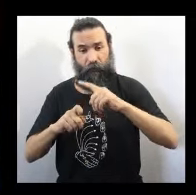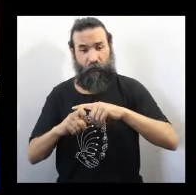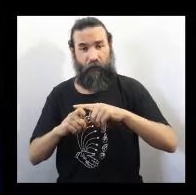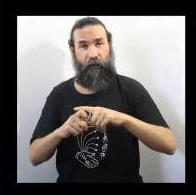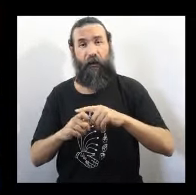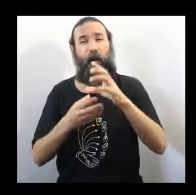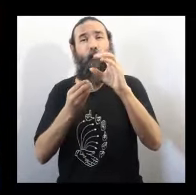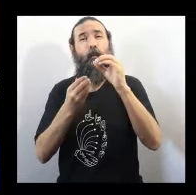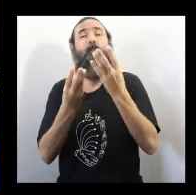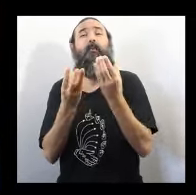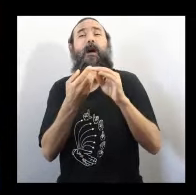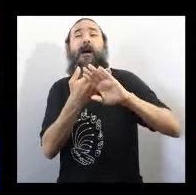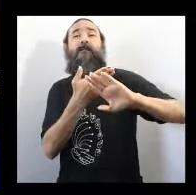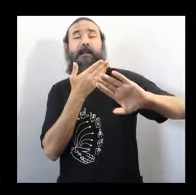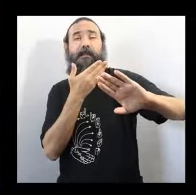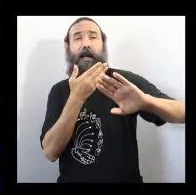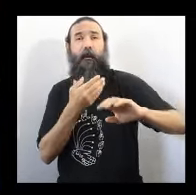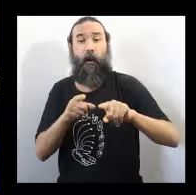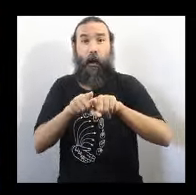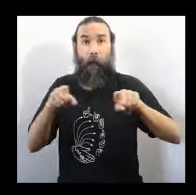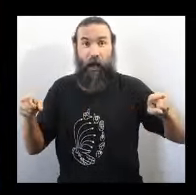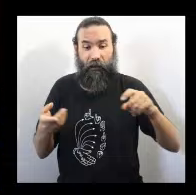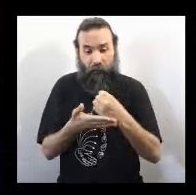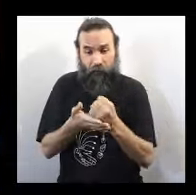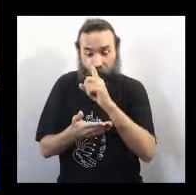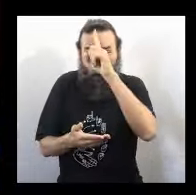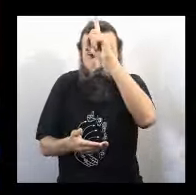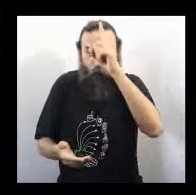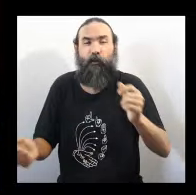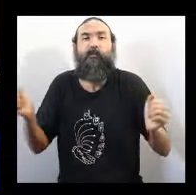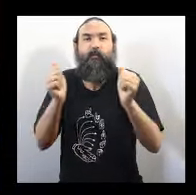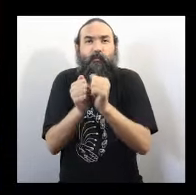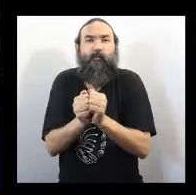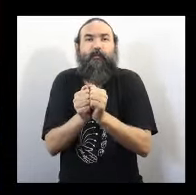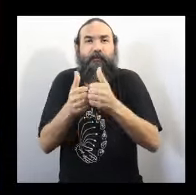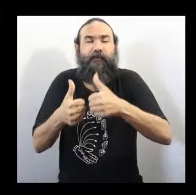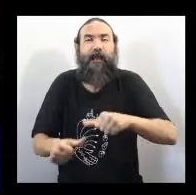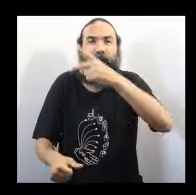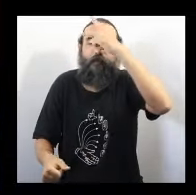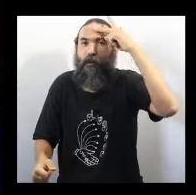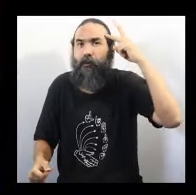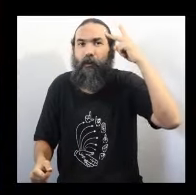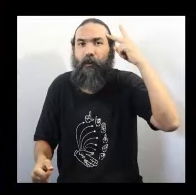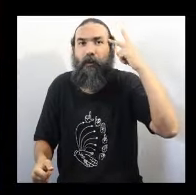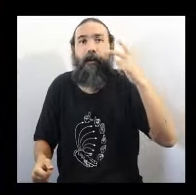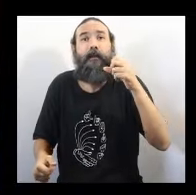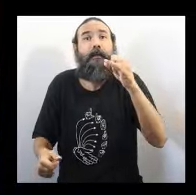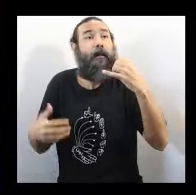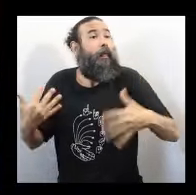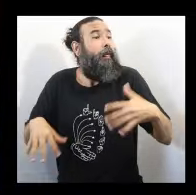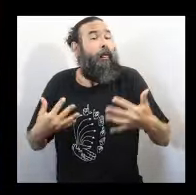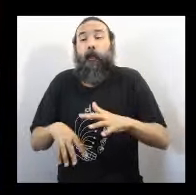ausente a medicina caseira esteve sempre presente era como se